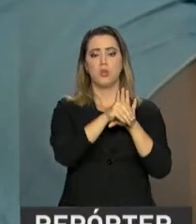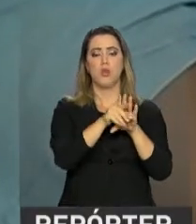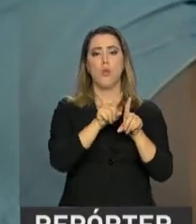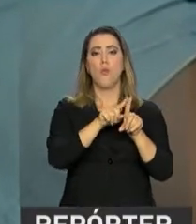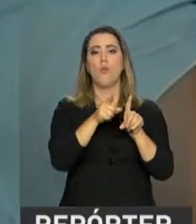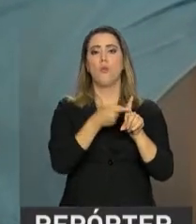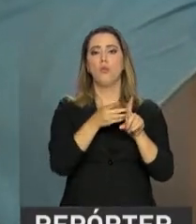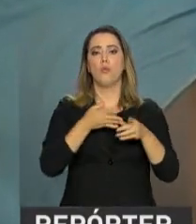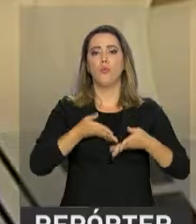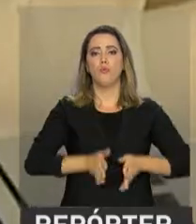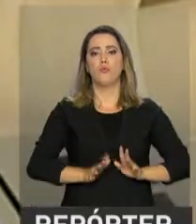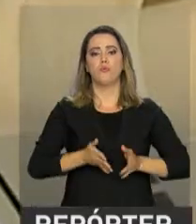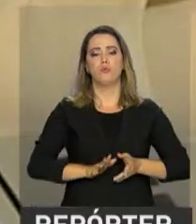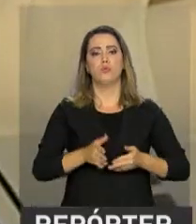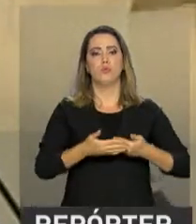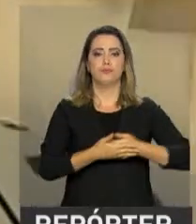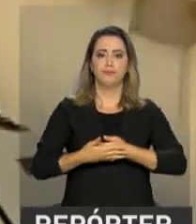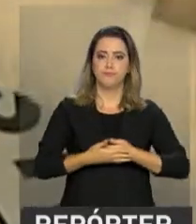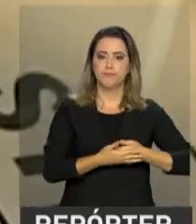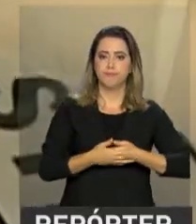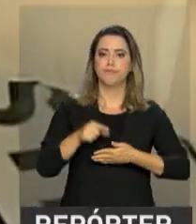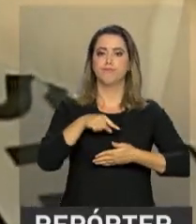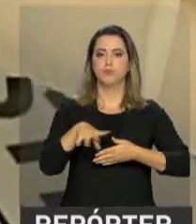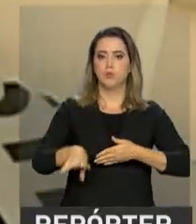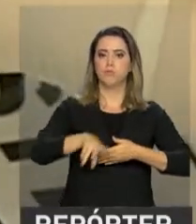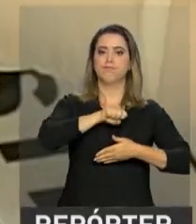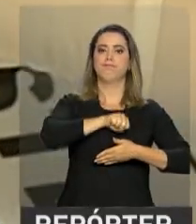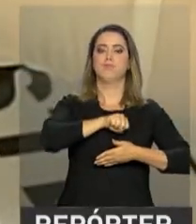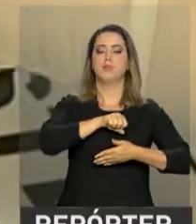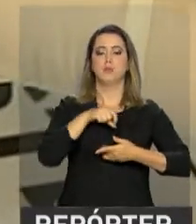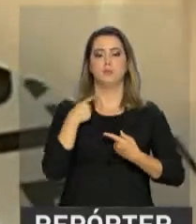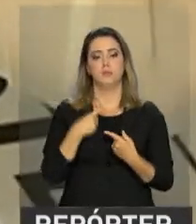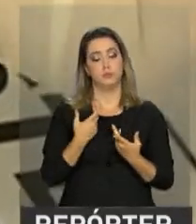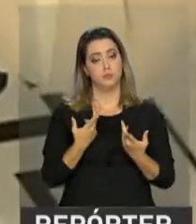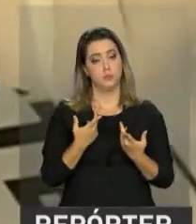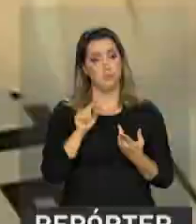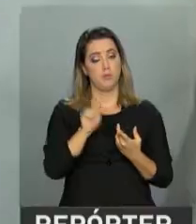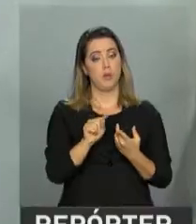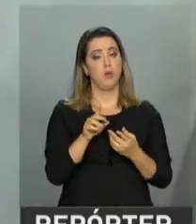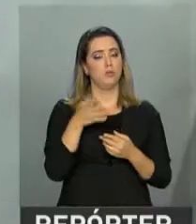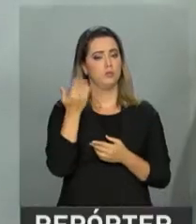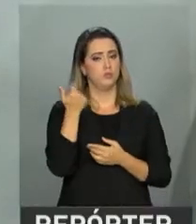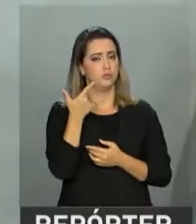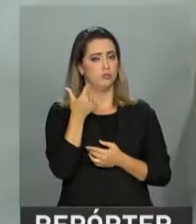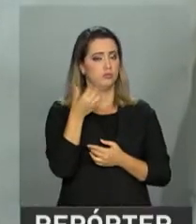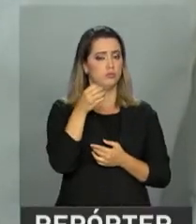gravidez ou no parto. Em 2016, foram notificados quase